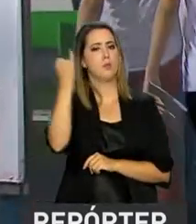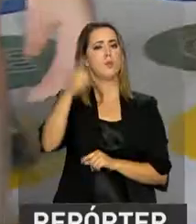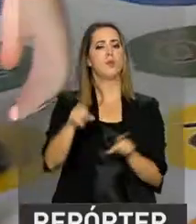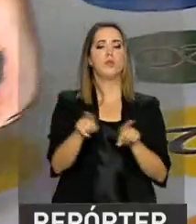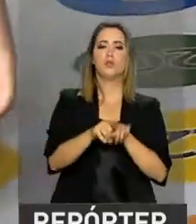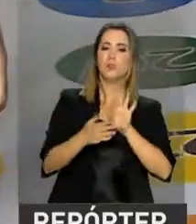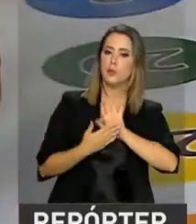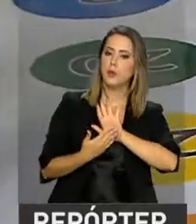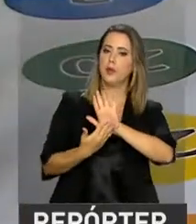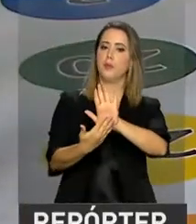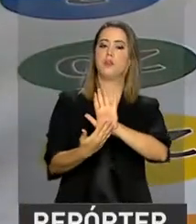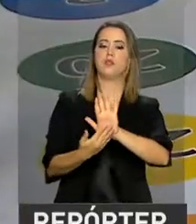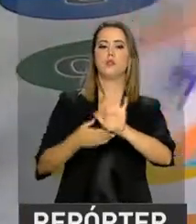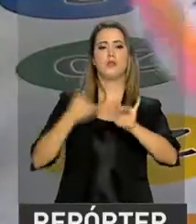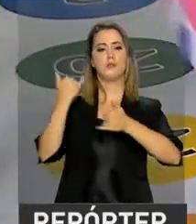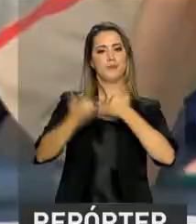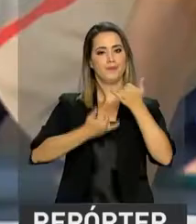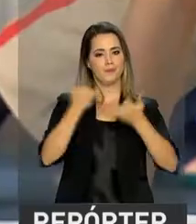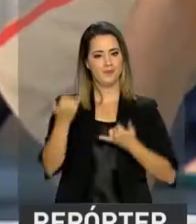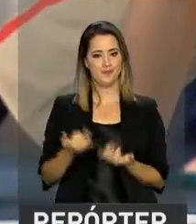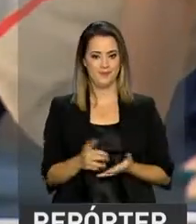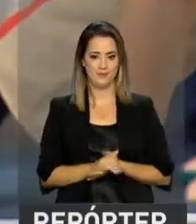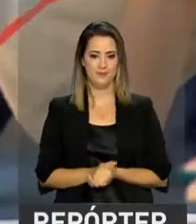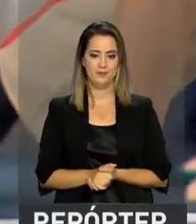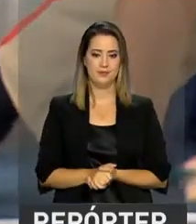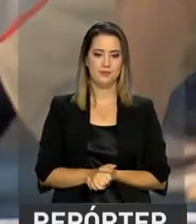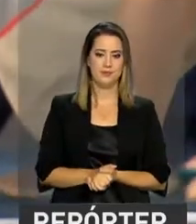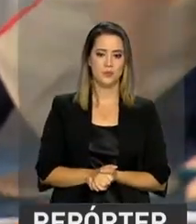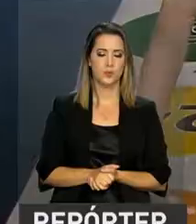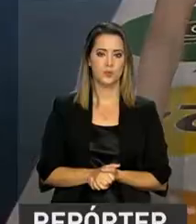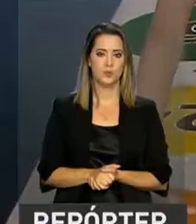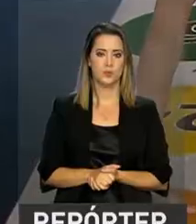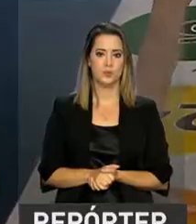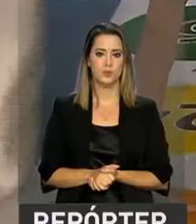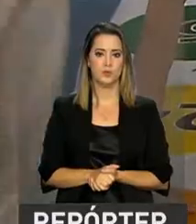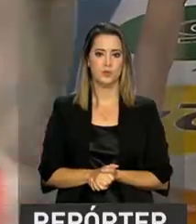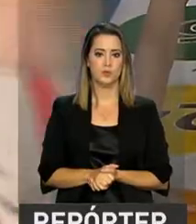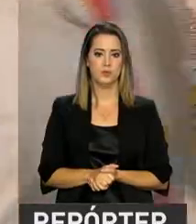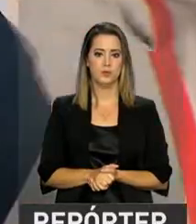ser apresentada de forma divertida.